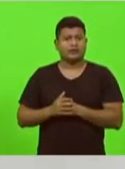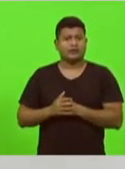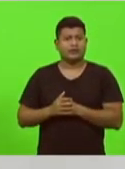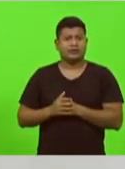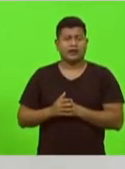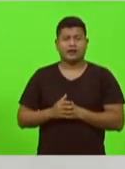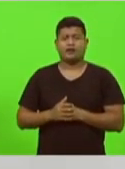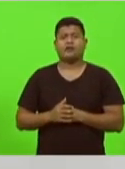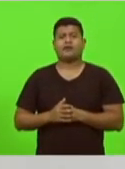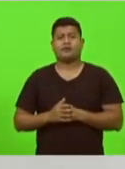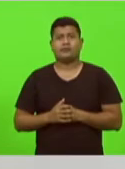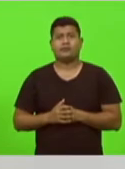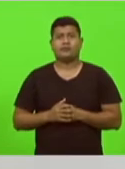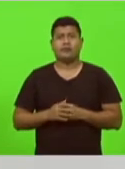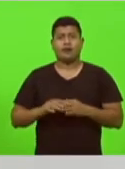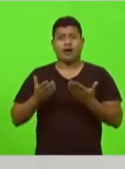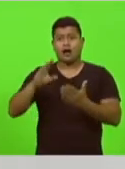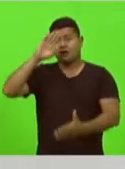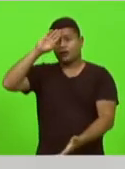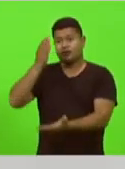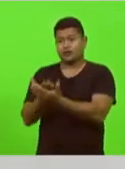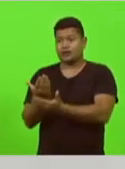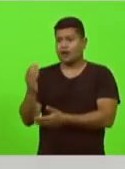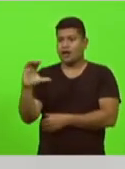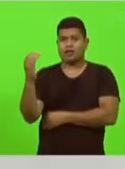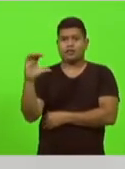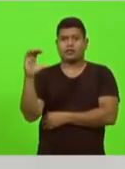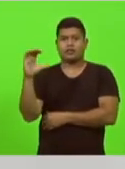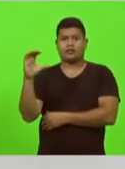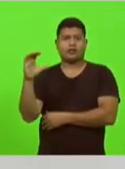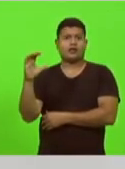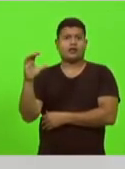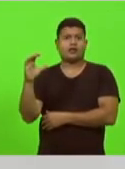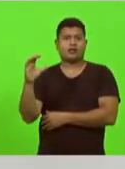em fã-clube de políticos e líderes religiosos.